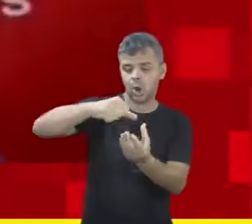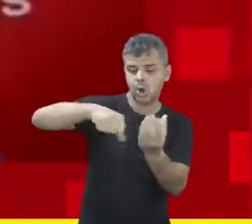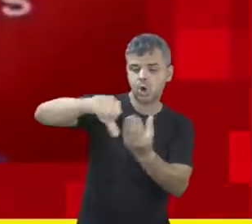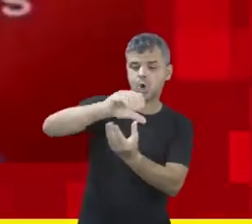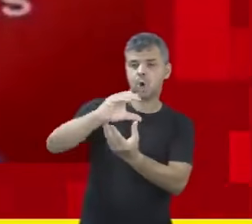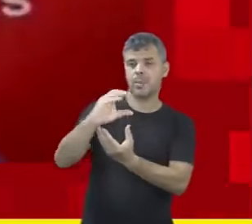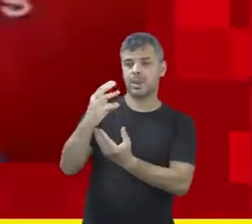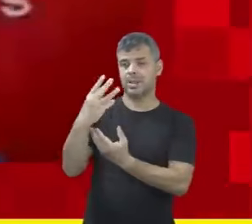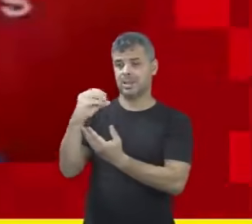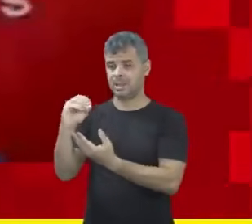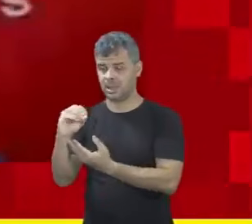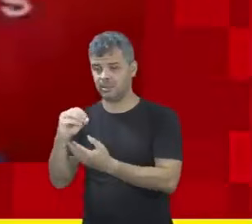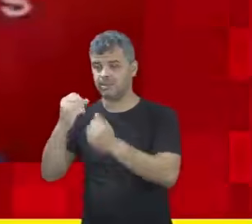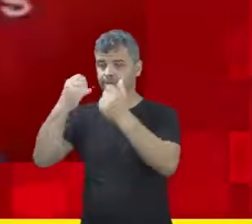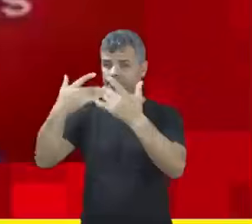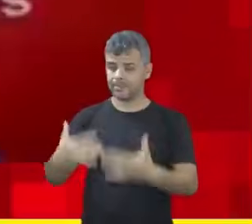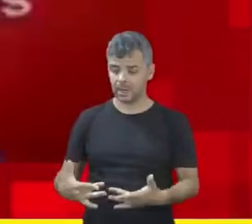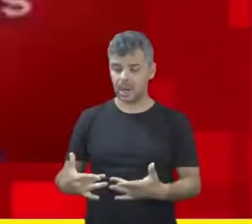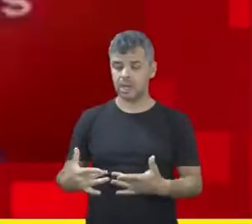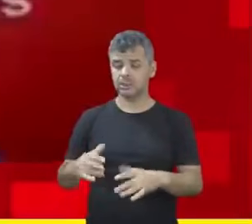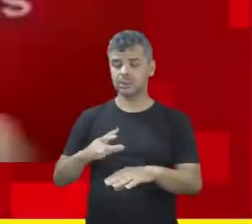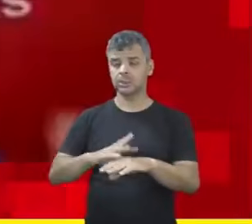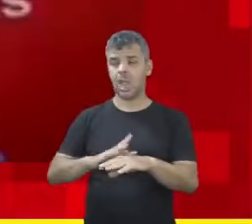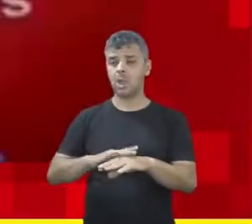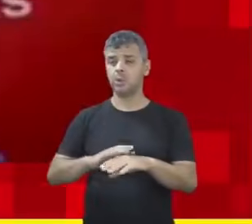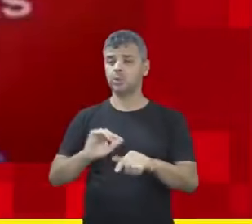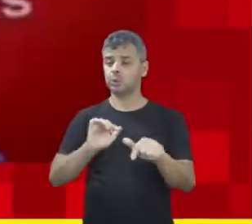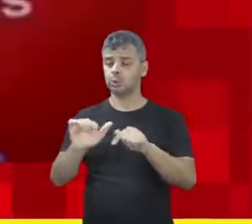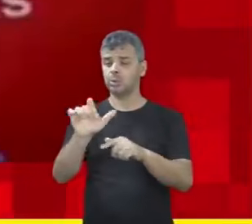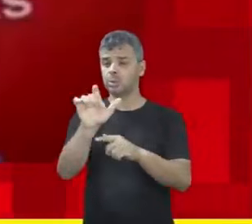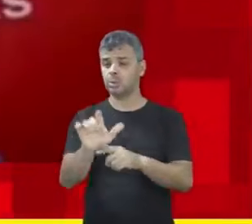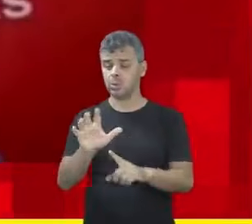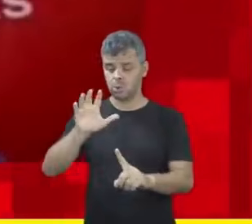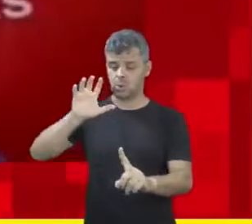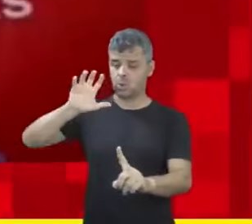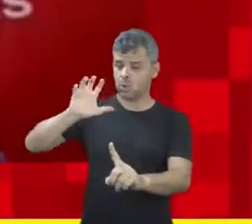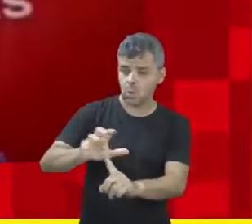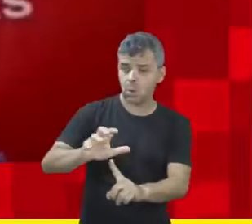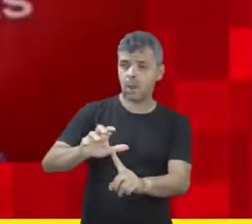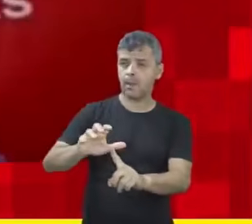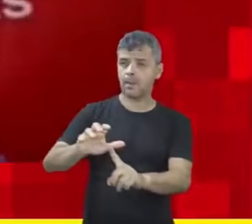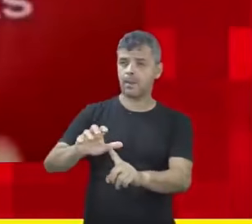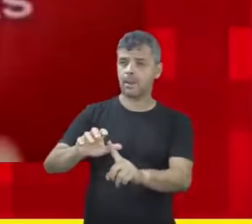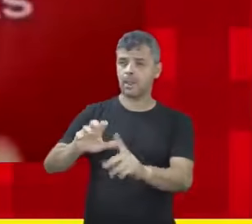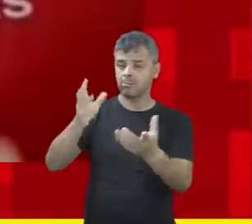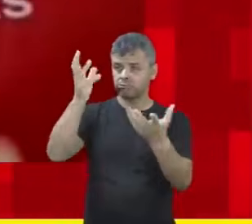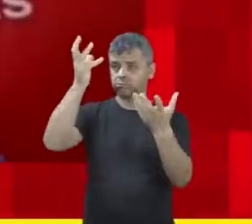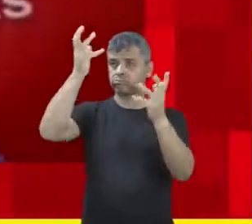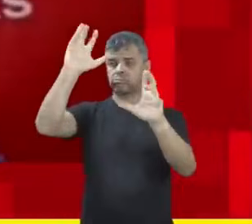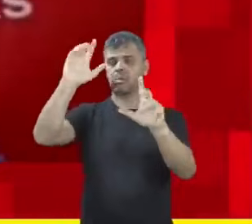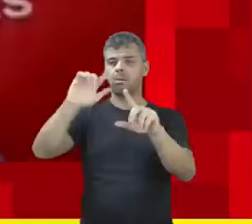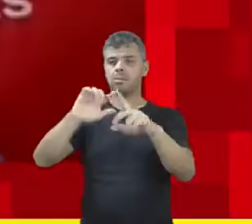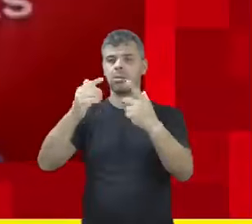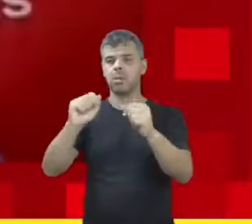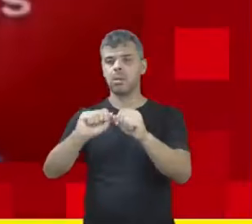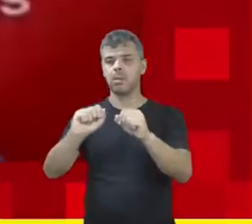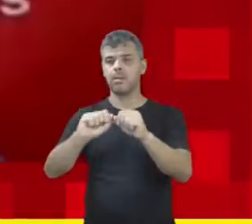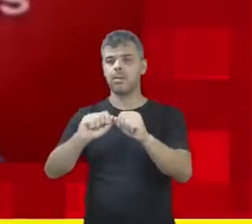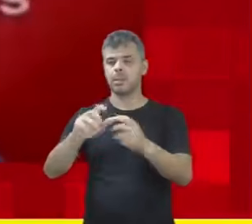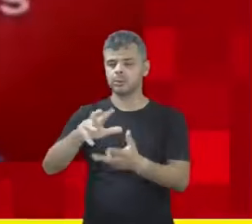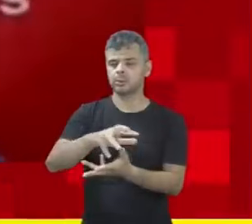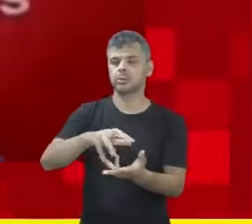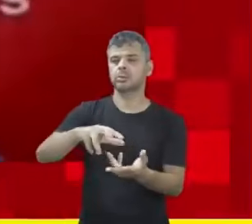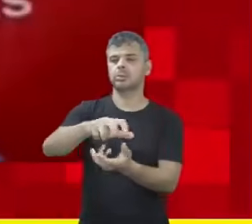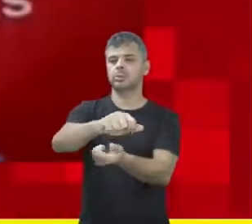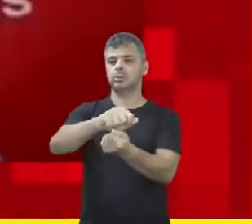gente começa a falar de saúde do trabalhador a partir do impacto climático, né? A gente precisa falar sobre